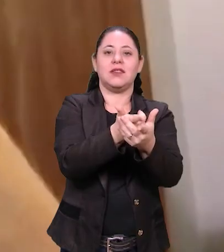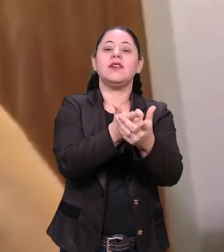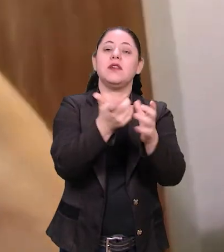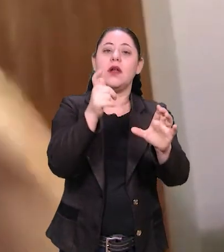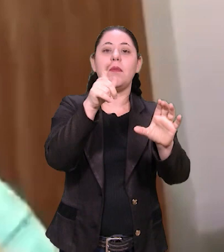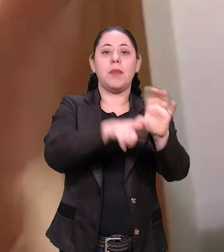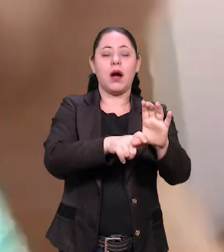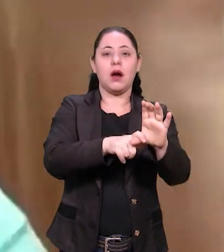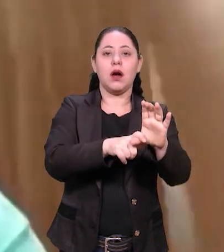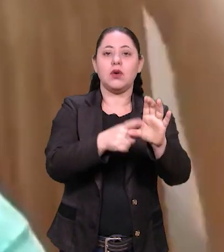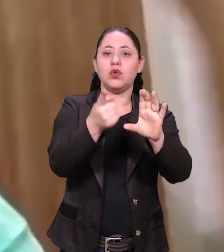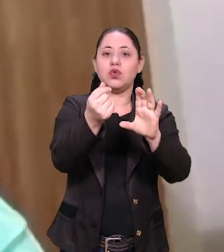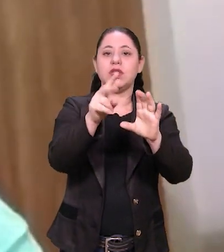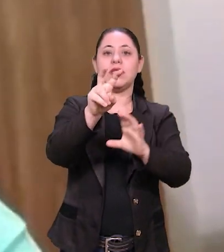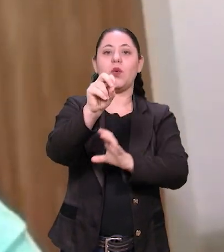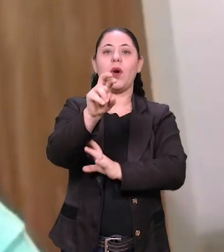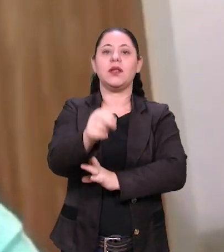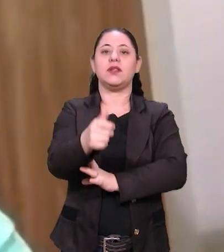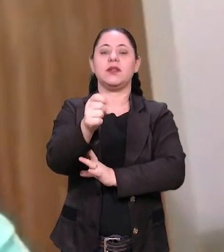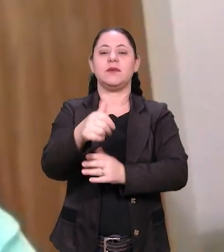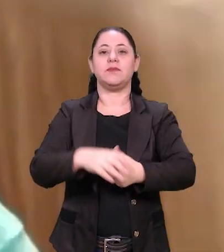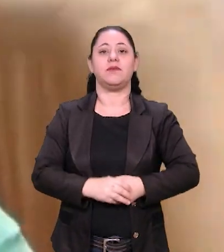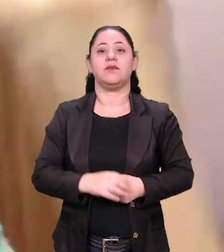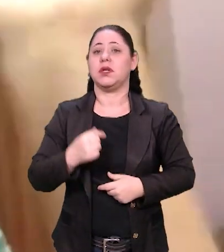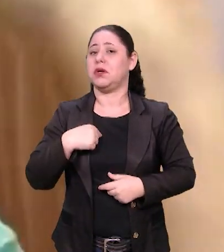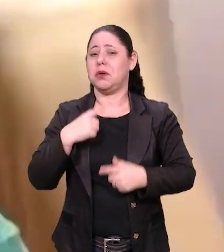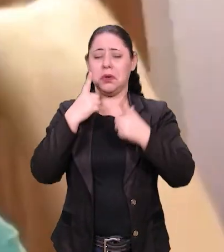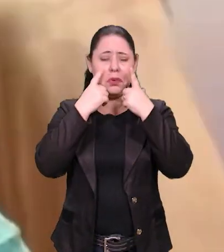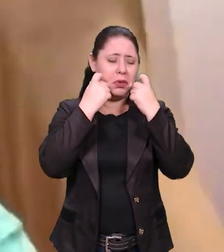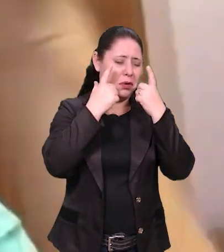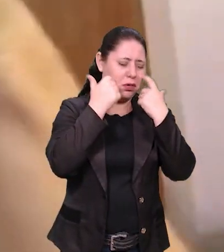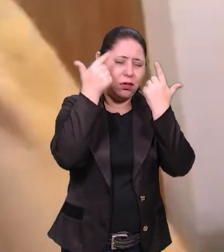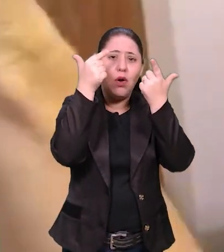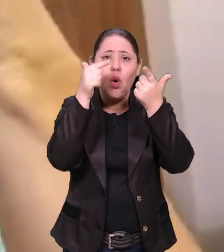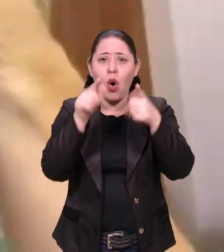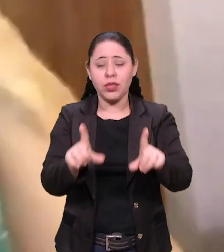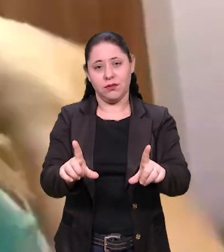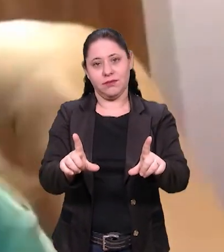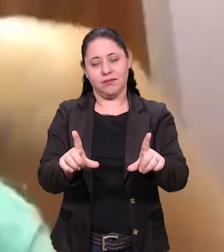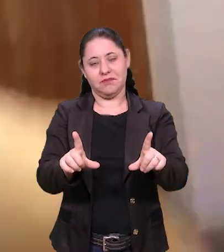centavos. Eu tinha acabado de chorar de novo, assim. A gente estava ali